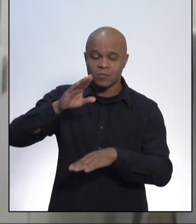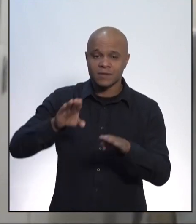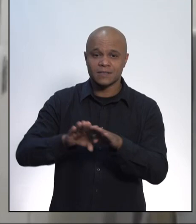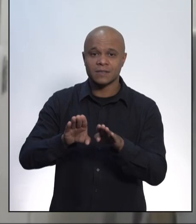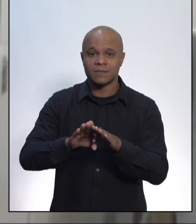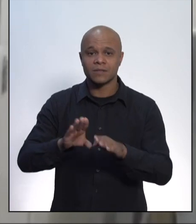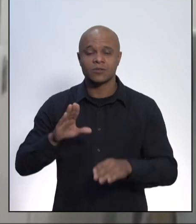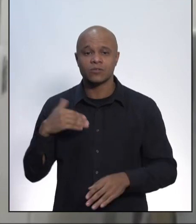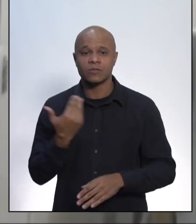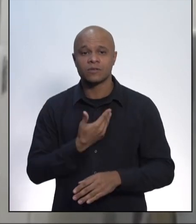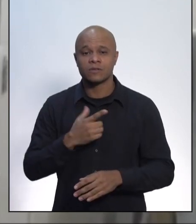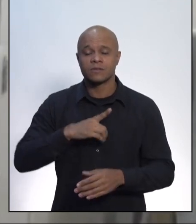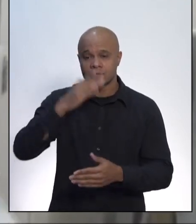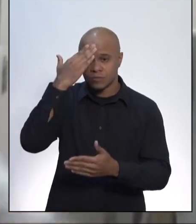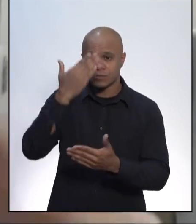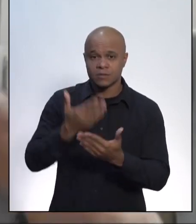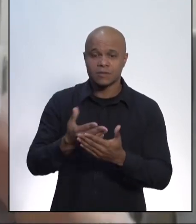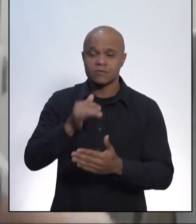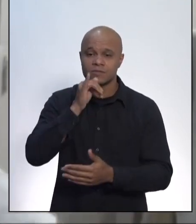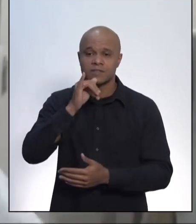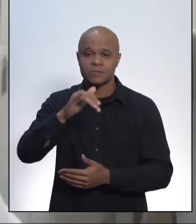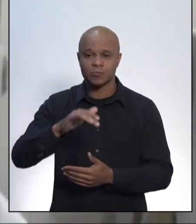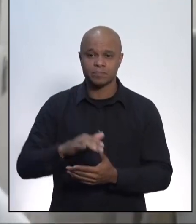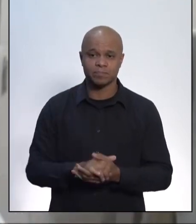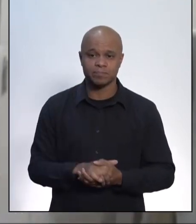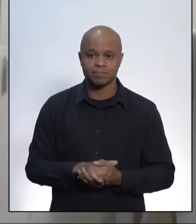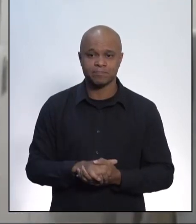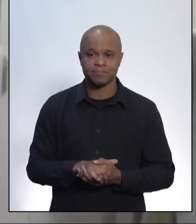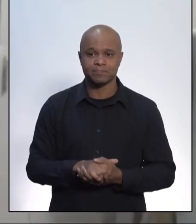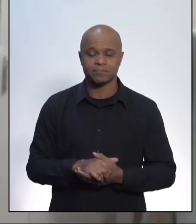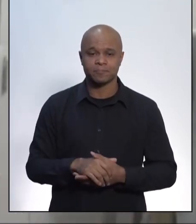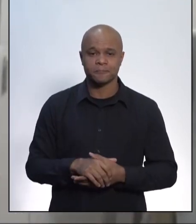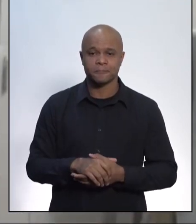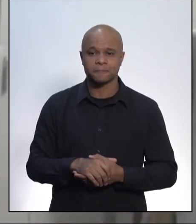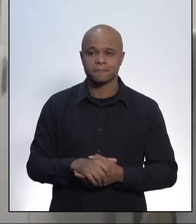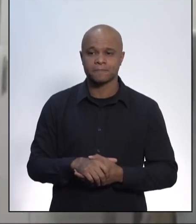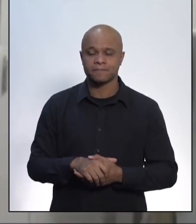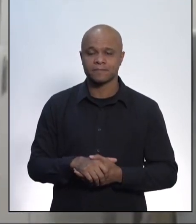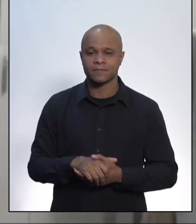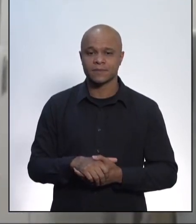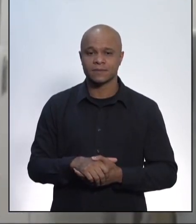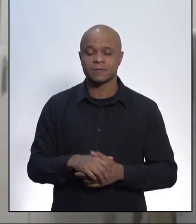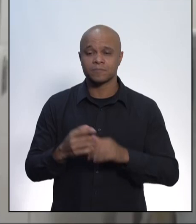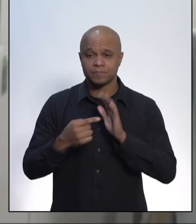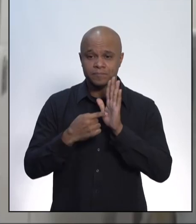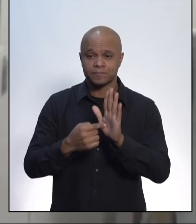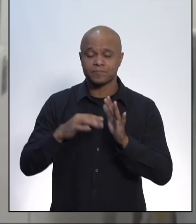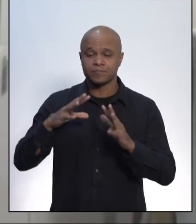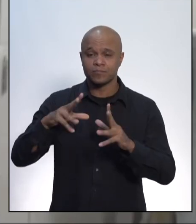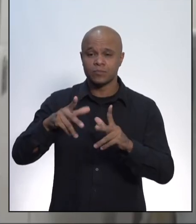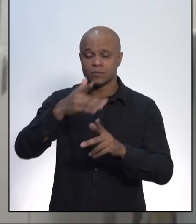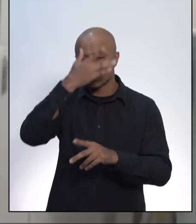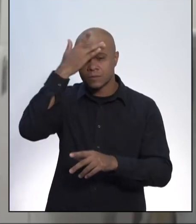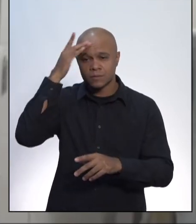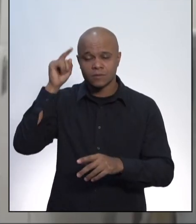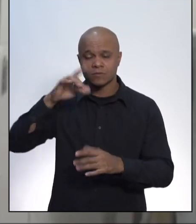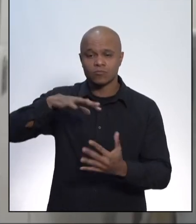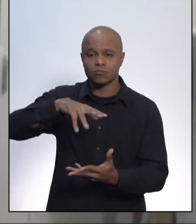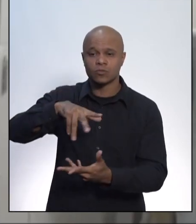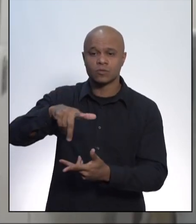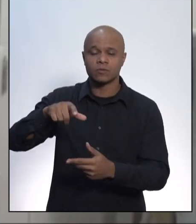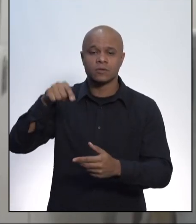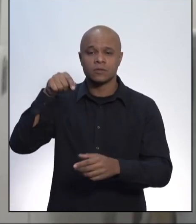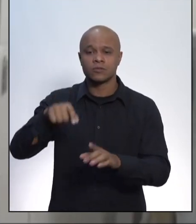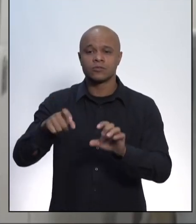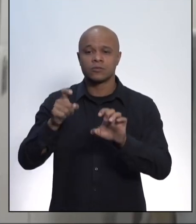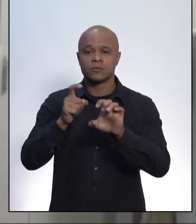tem uma crença, vou dar um exemplo assim, só para mostrar para vocês o mundo, o universo do